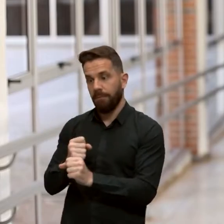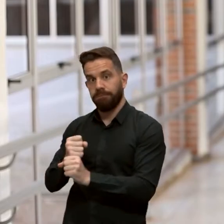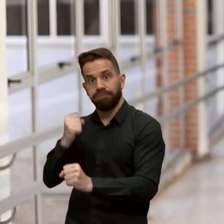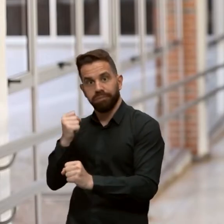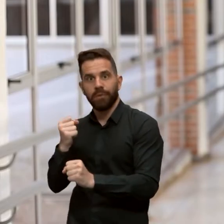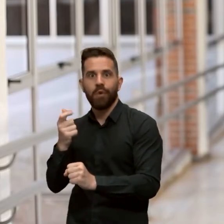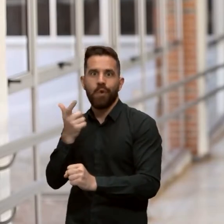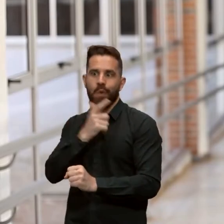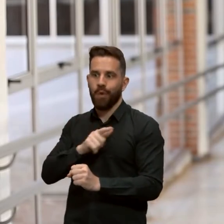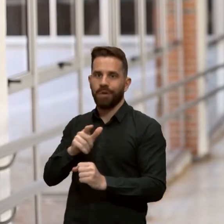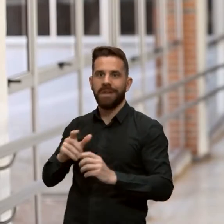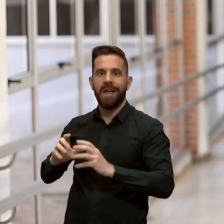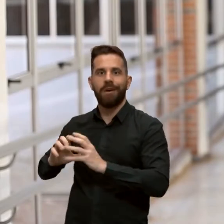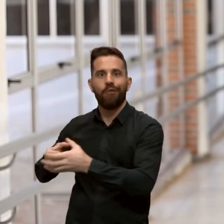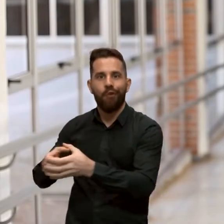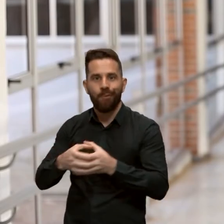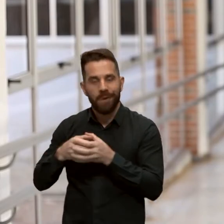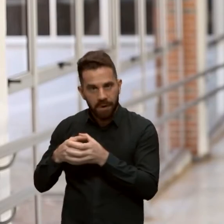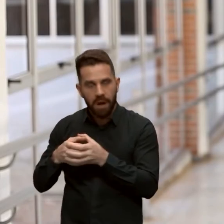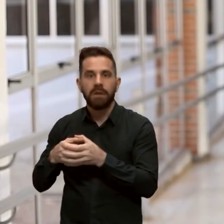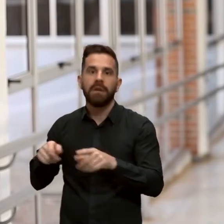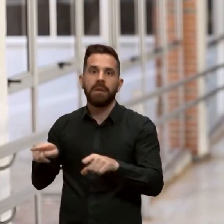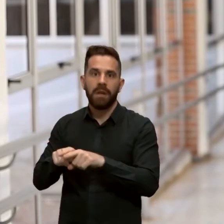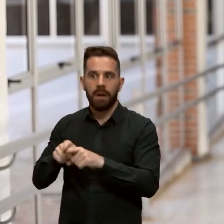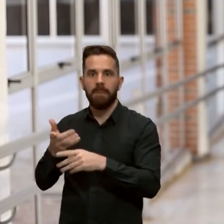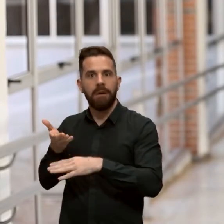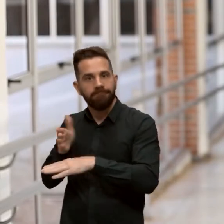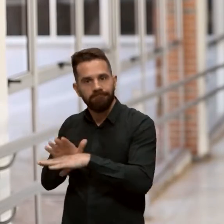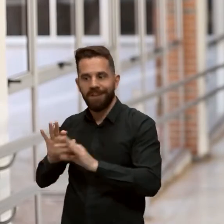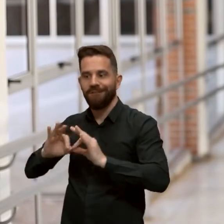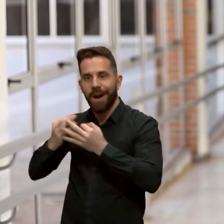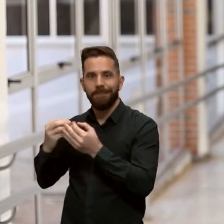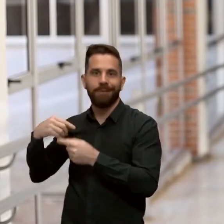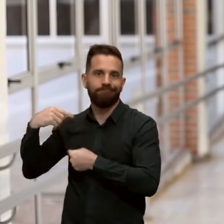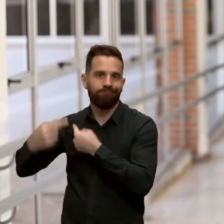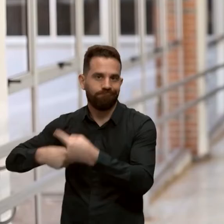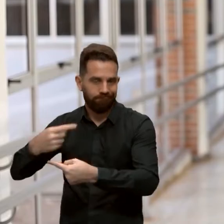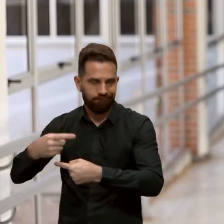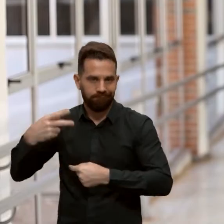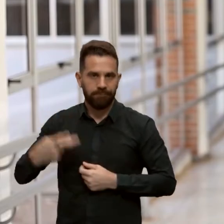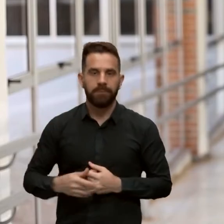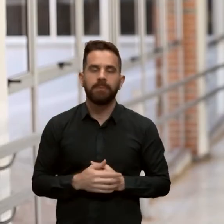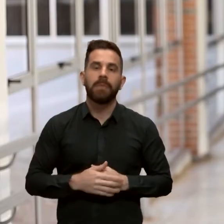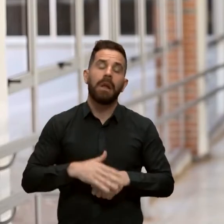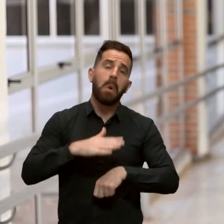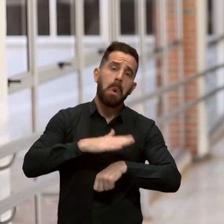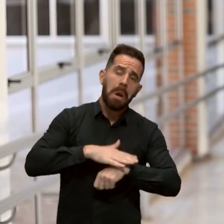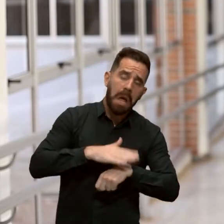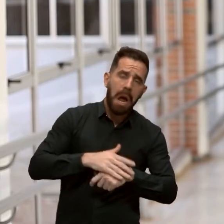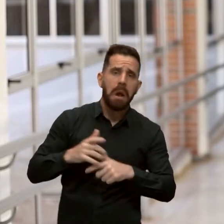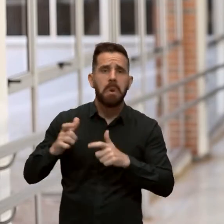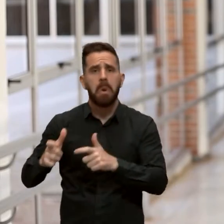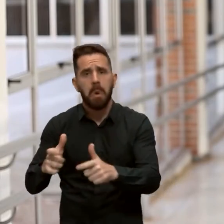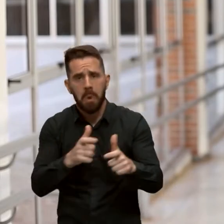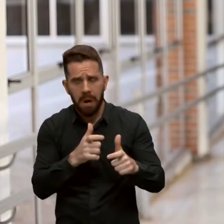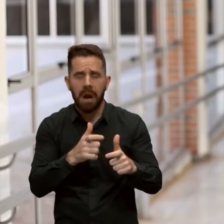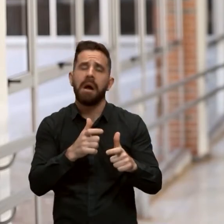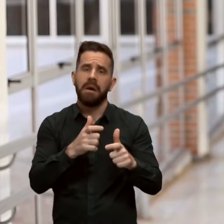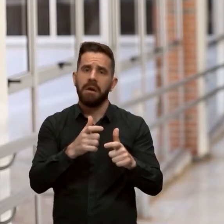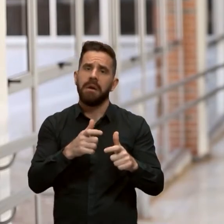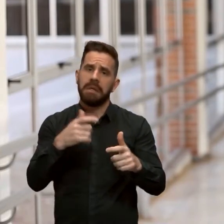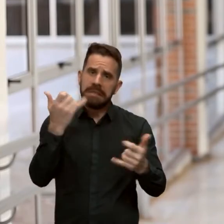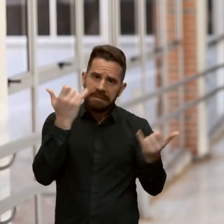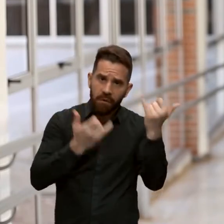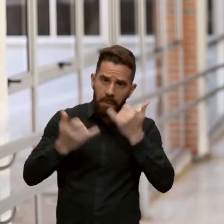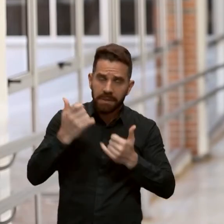a agricultura familiar de base ecológica em Goiás. Os horários e locais variam no decorrer do dia. Para saber mais, acesse o